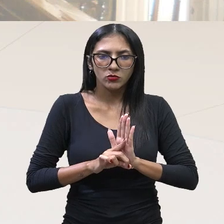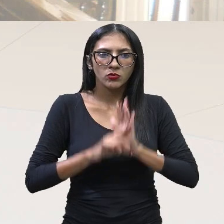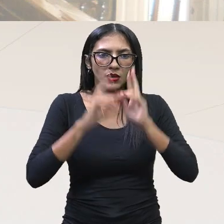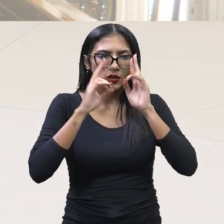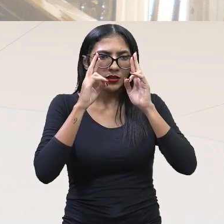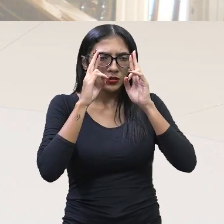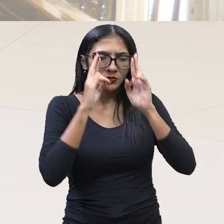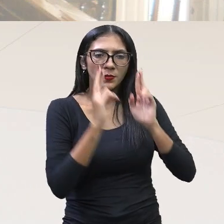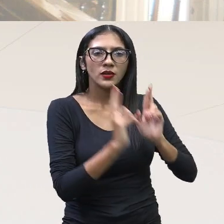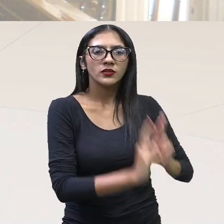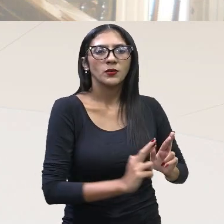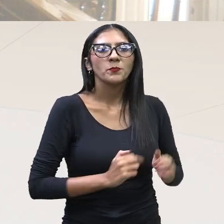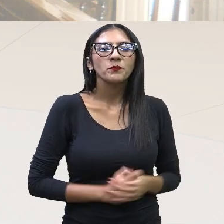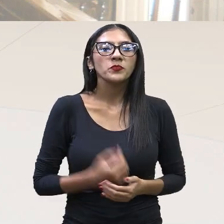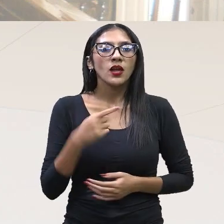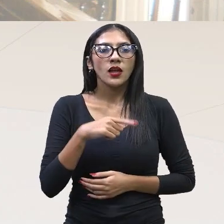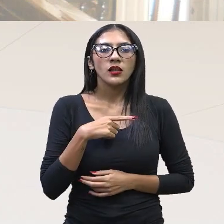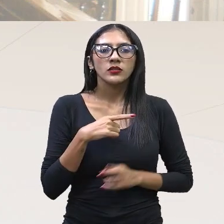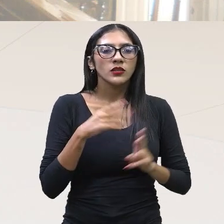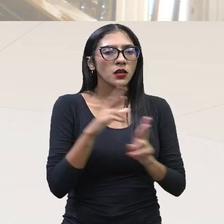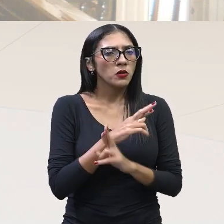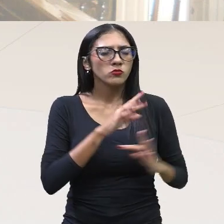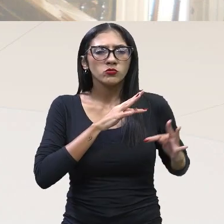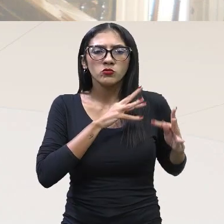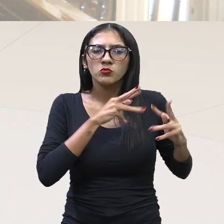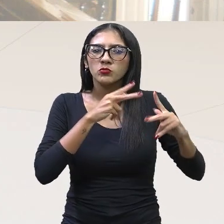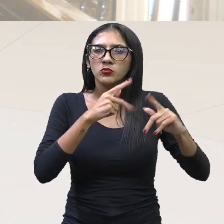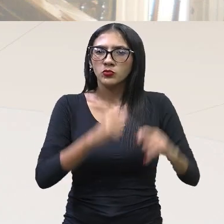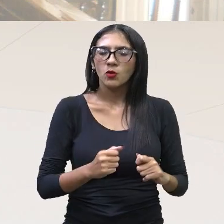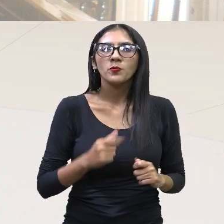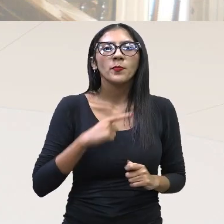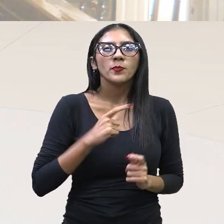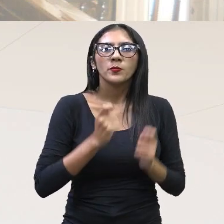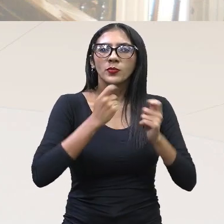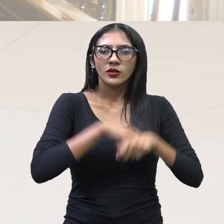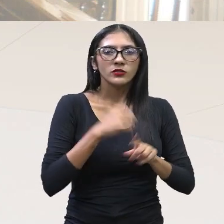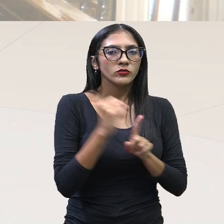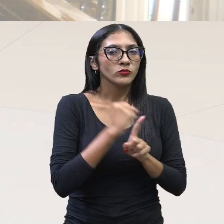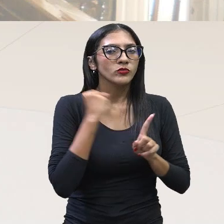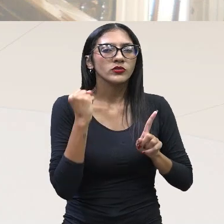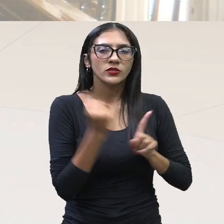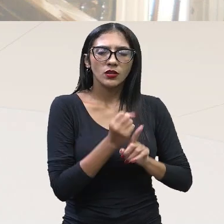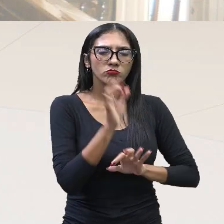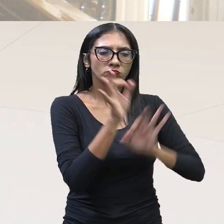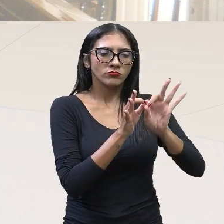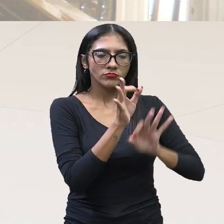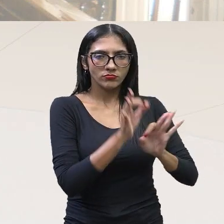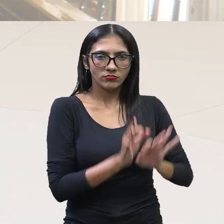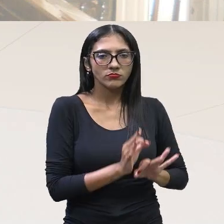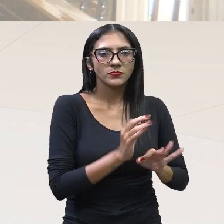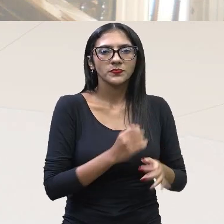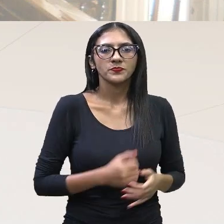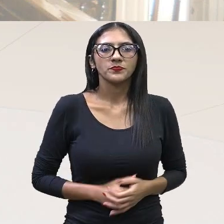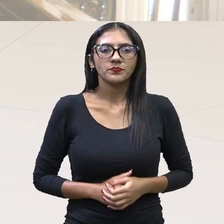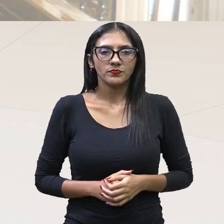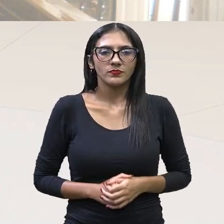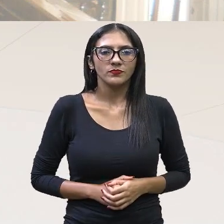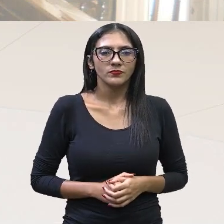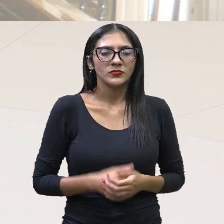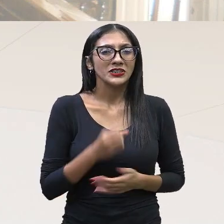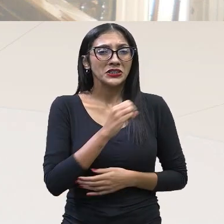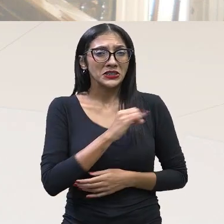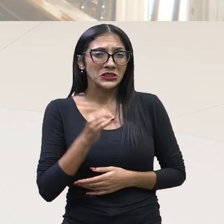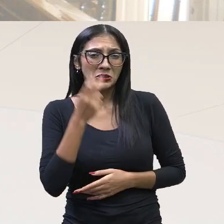ou seja, elas se aplicam a todos para que a sociedade siga bem organizada e as pessoas que